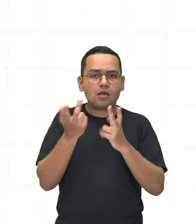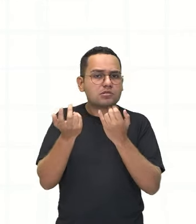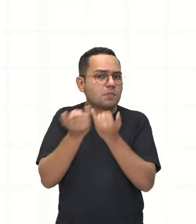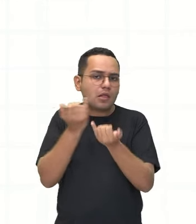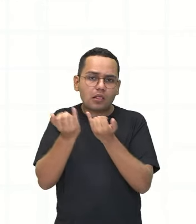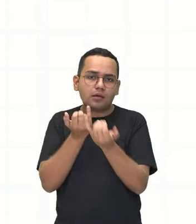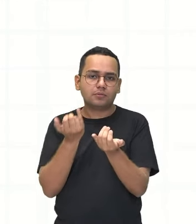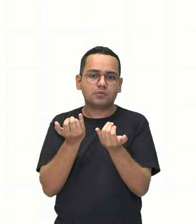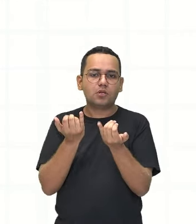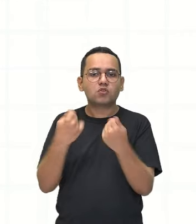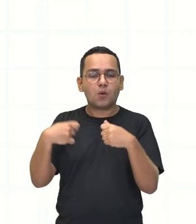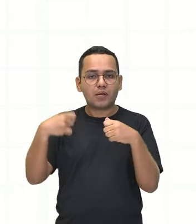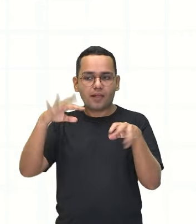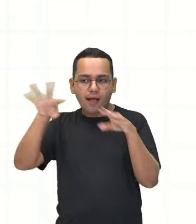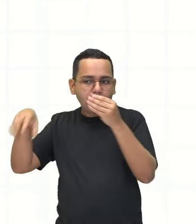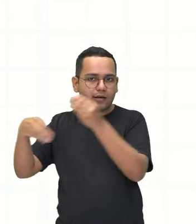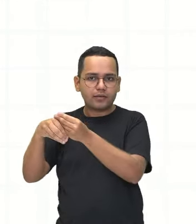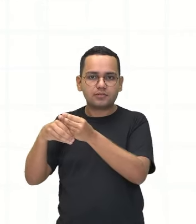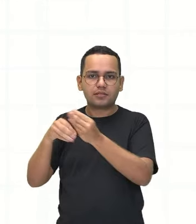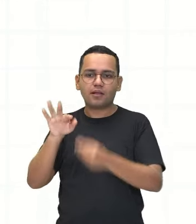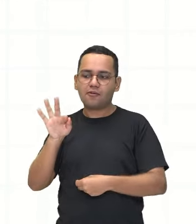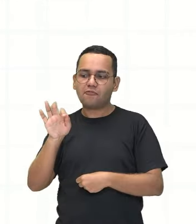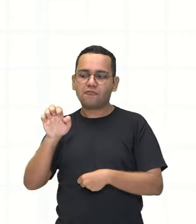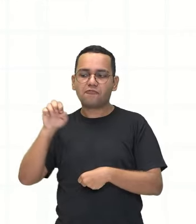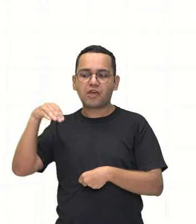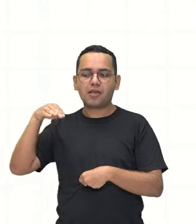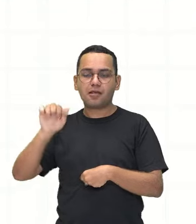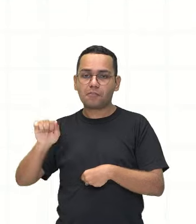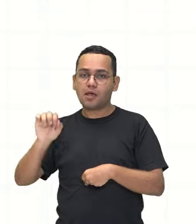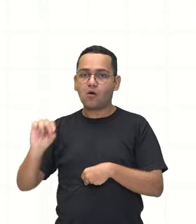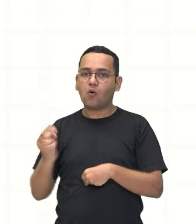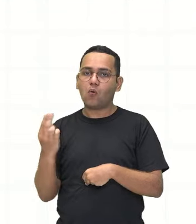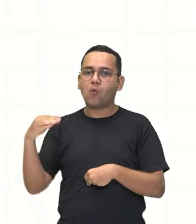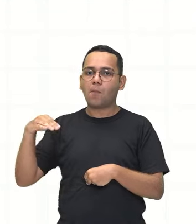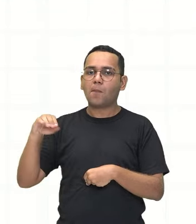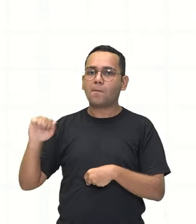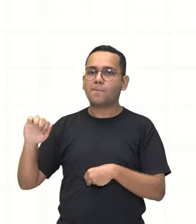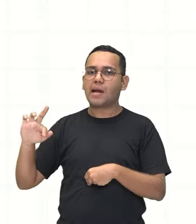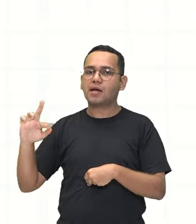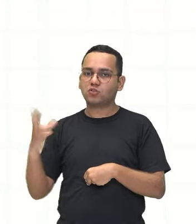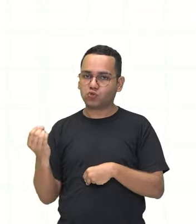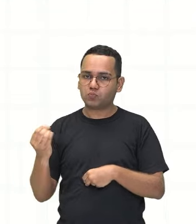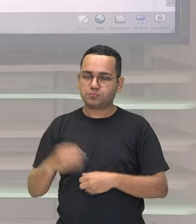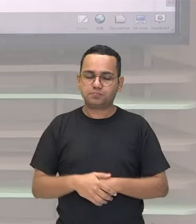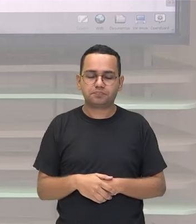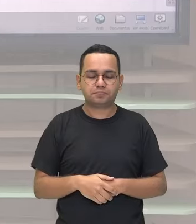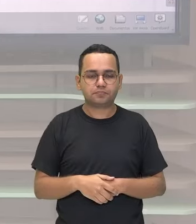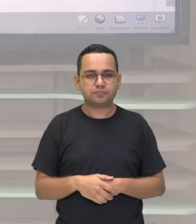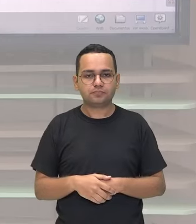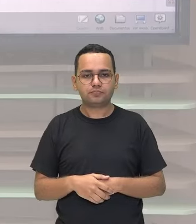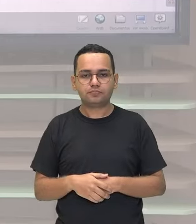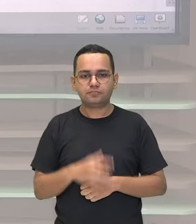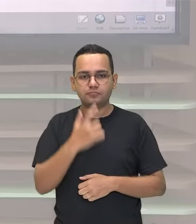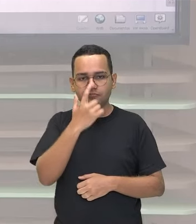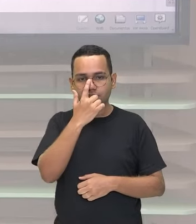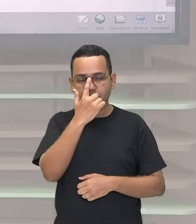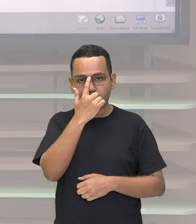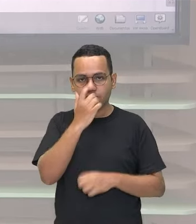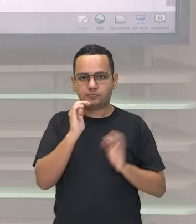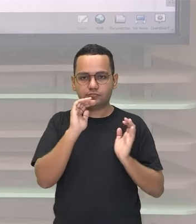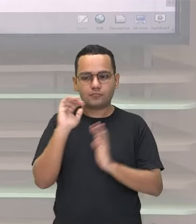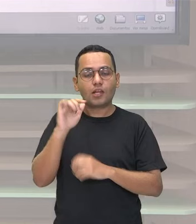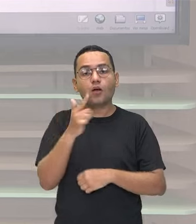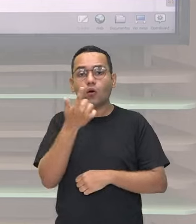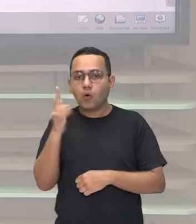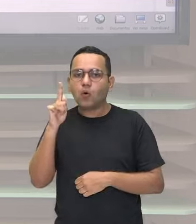acrescentar aí a palavra fêmea ou macho, certo? Nós temos também agora outras flexões de